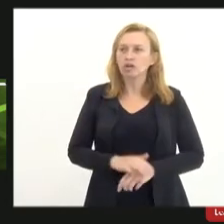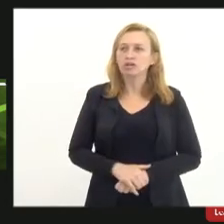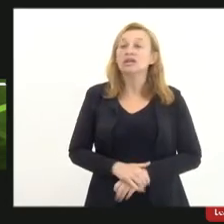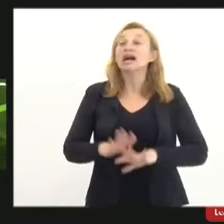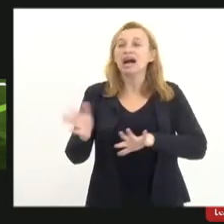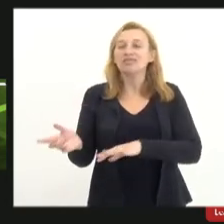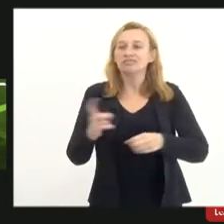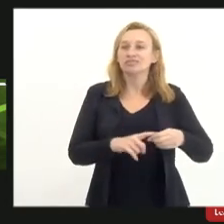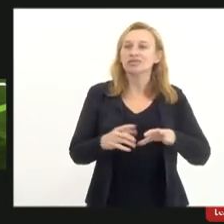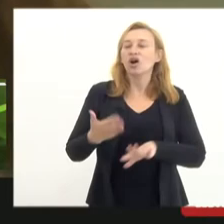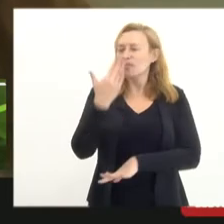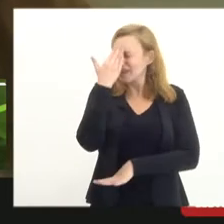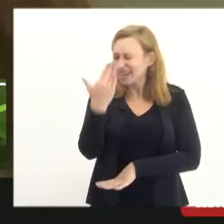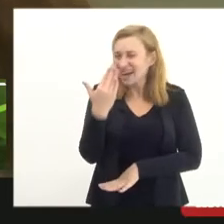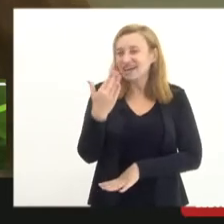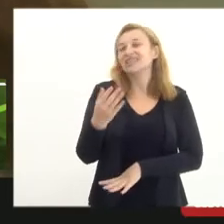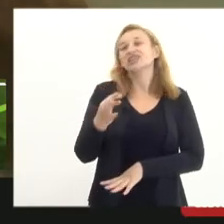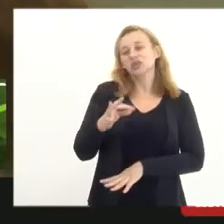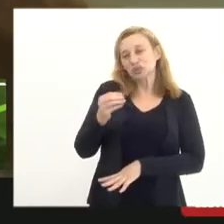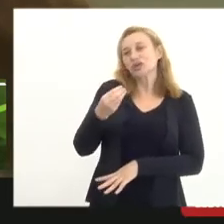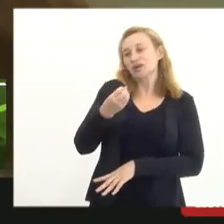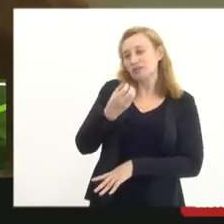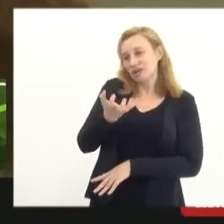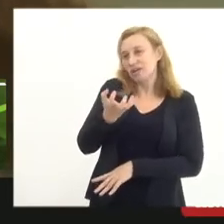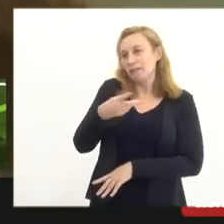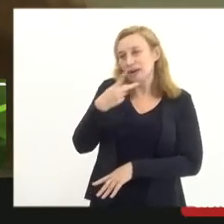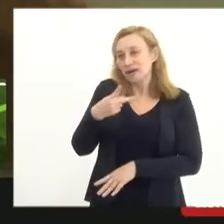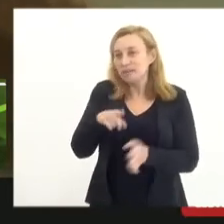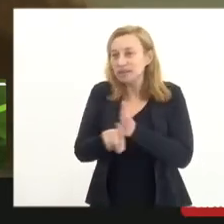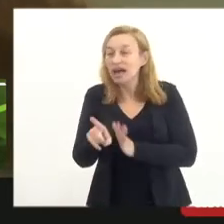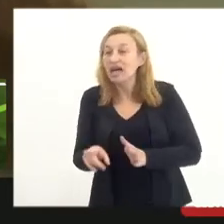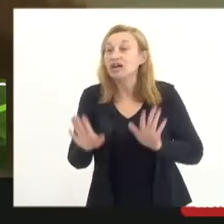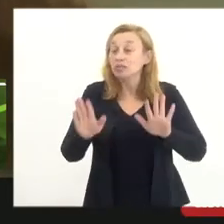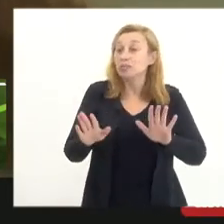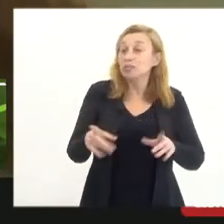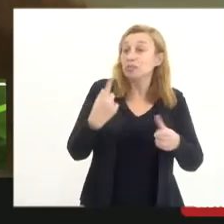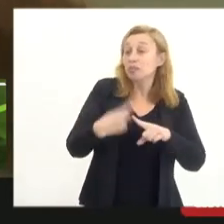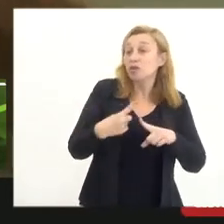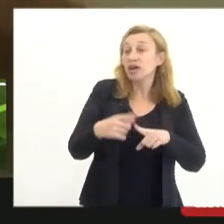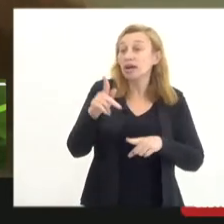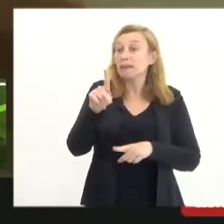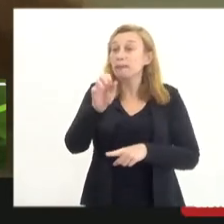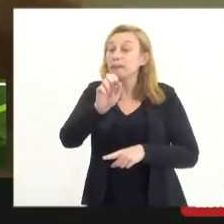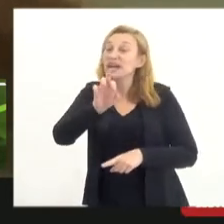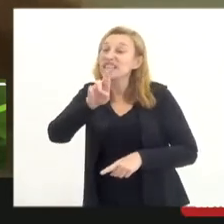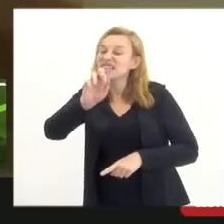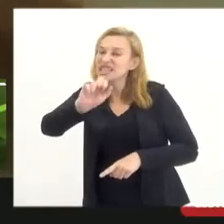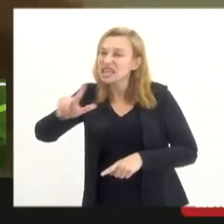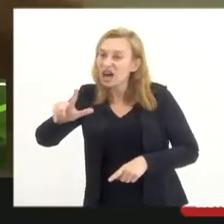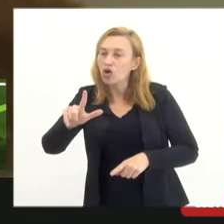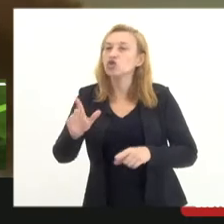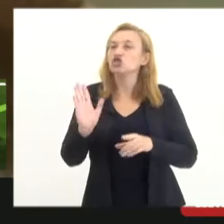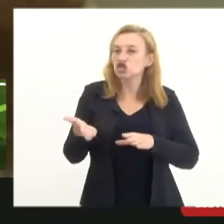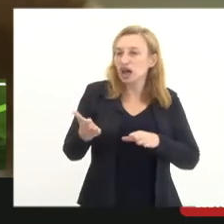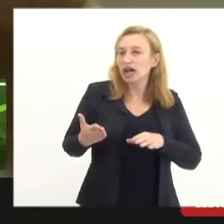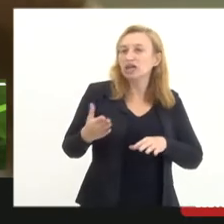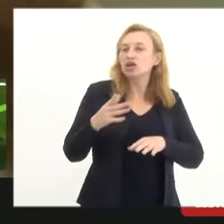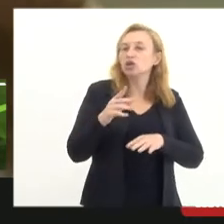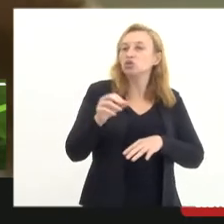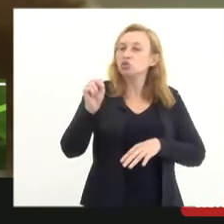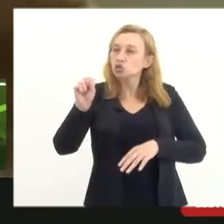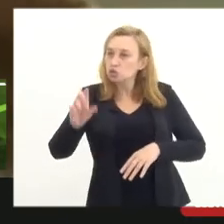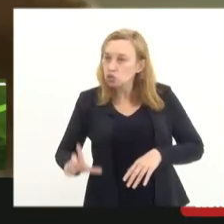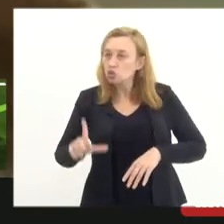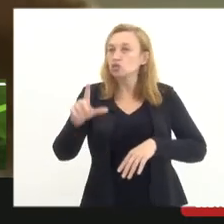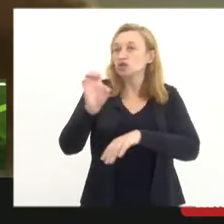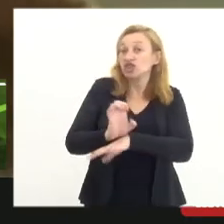Não, obrigada. Era isso mesmo que eu ia perguntar, porque, afinal de contas, a gente está com o pré-sal migrando para o sul do estado, né? E a gente